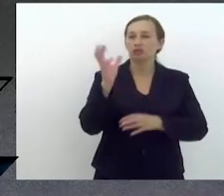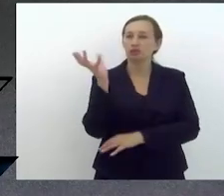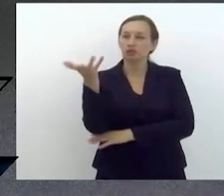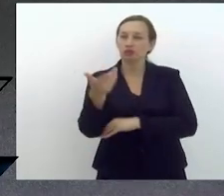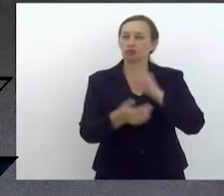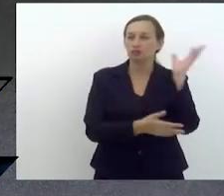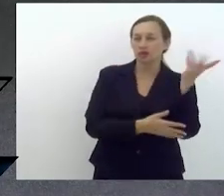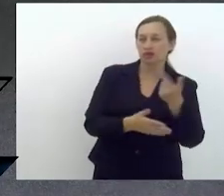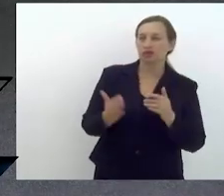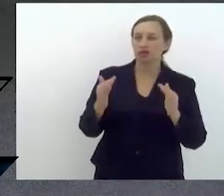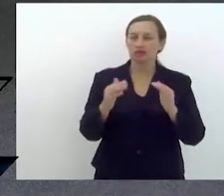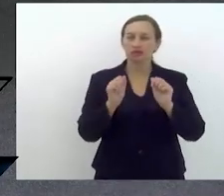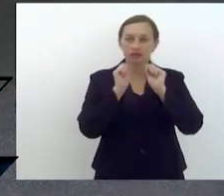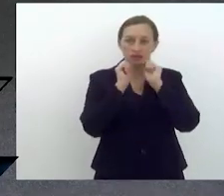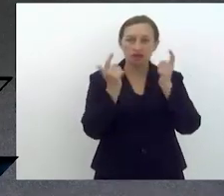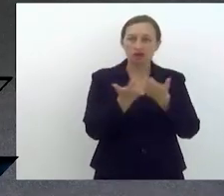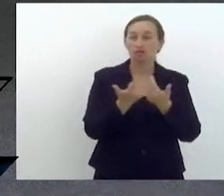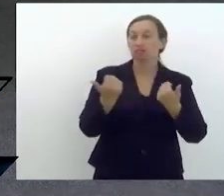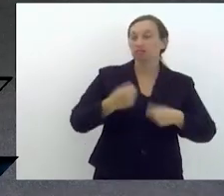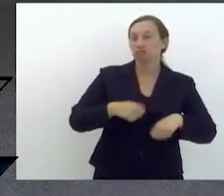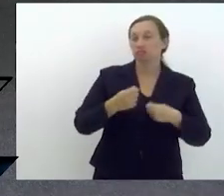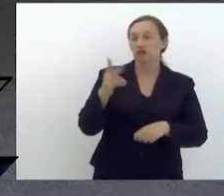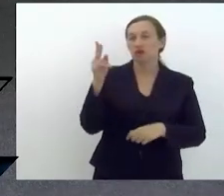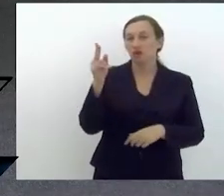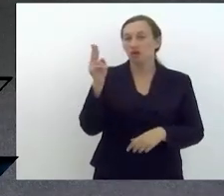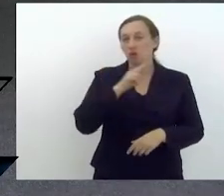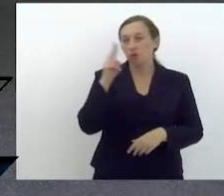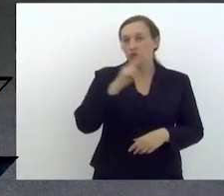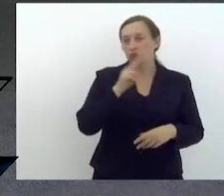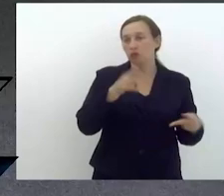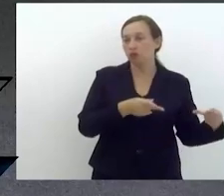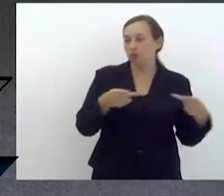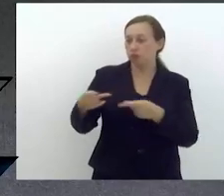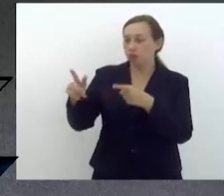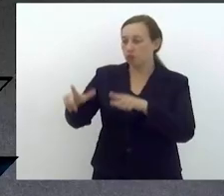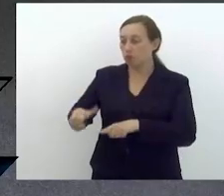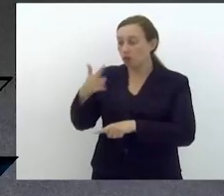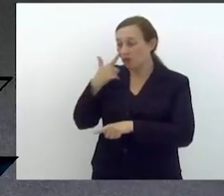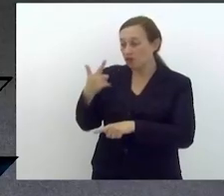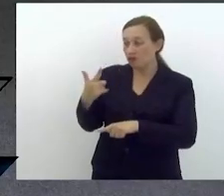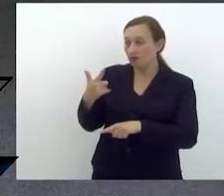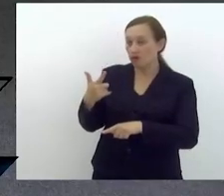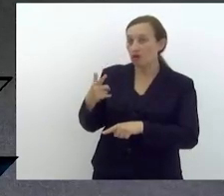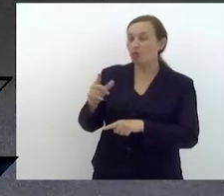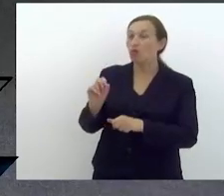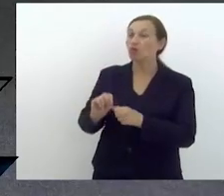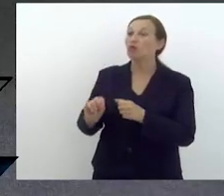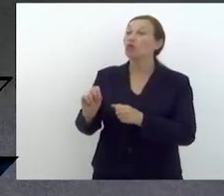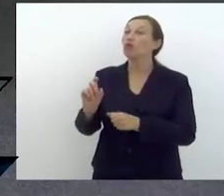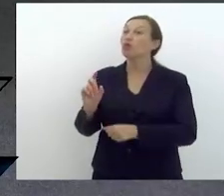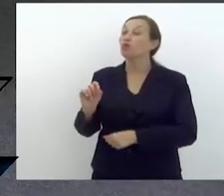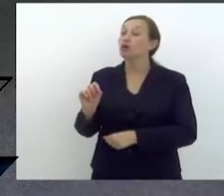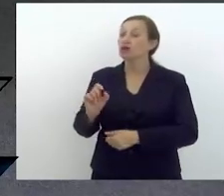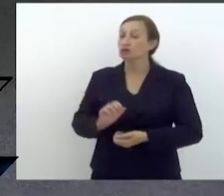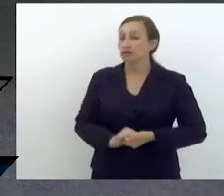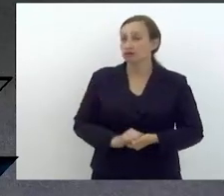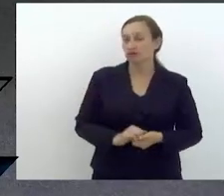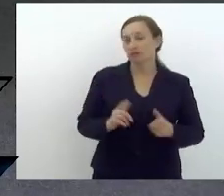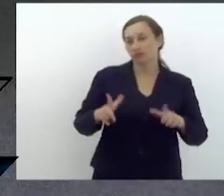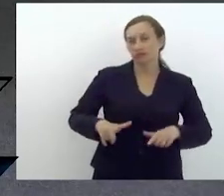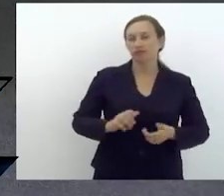dessa casa precisa fazer uma visita urgente até o local entender as medidas que estão sendo tomadas para preservar o nosso ambiente